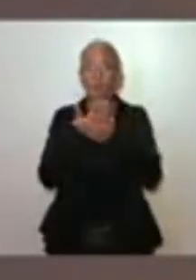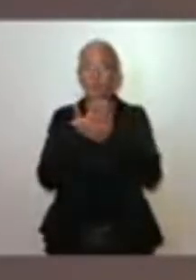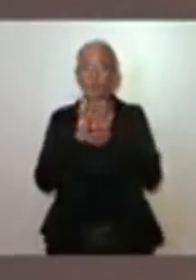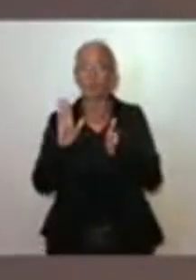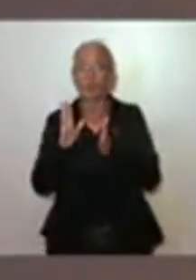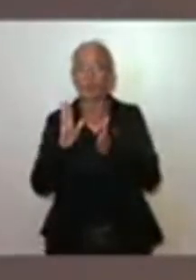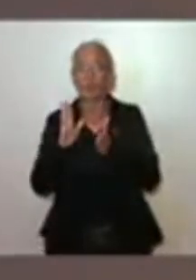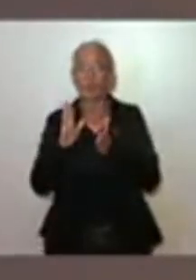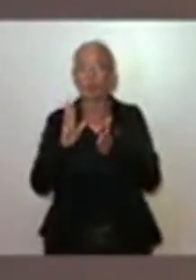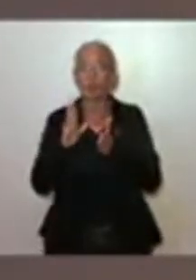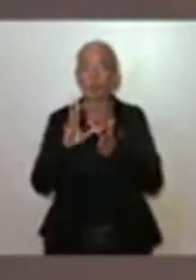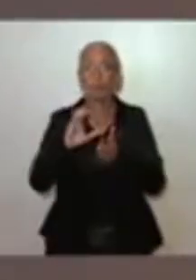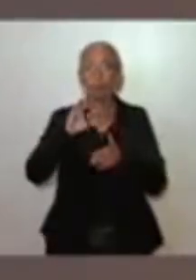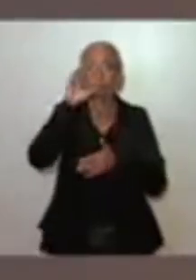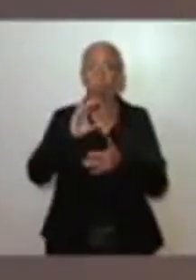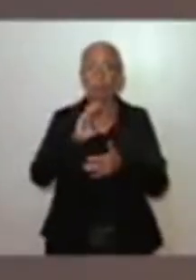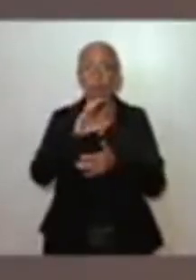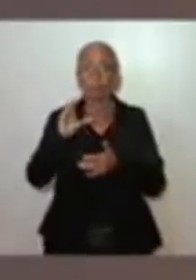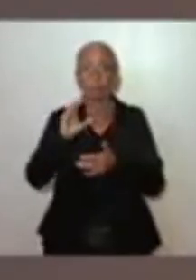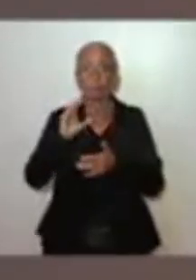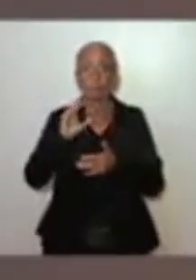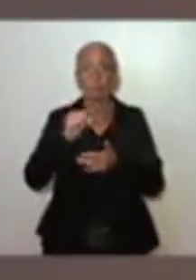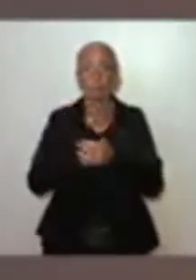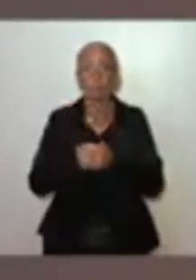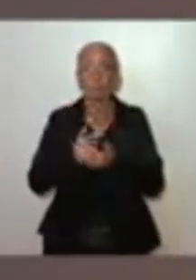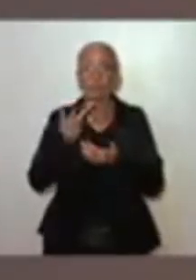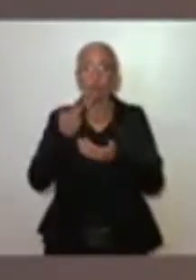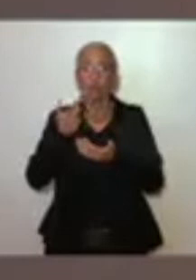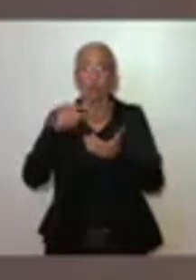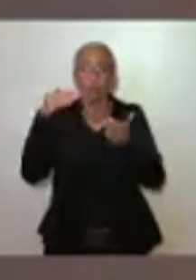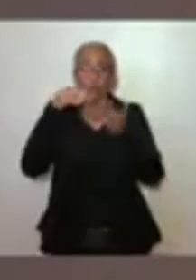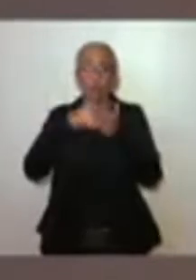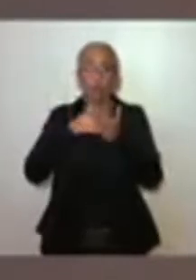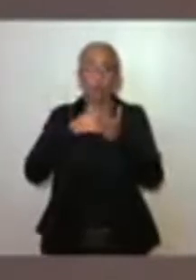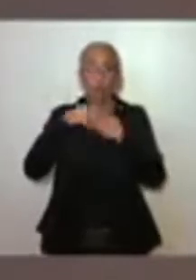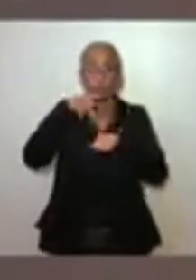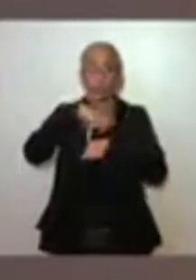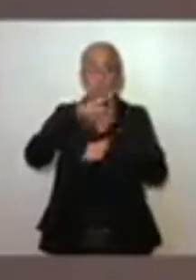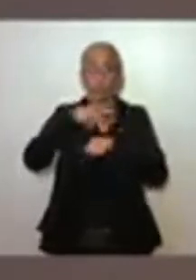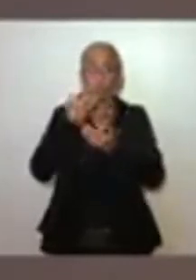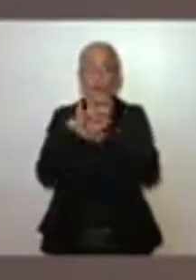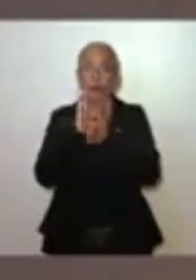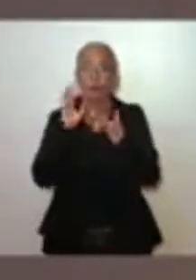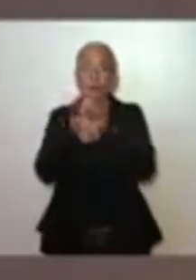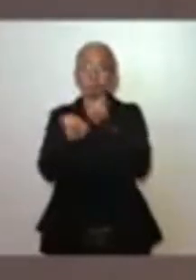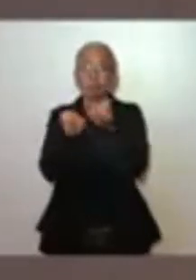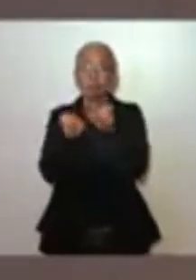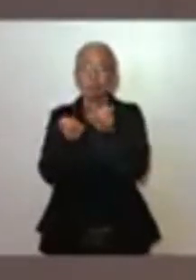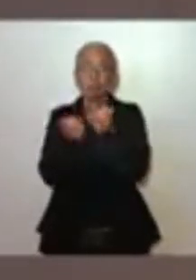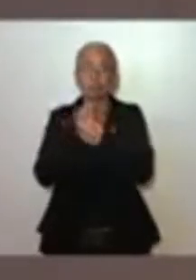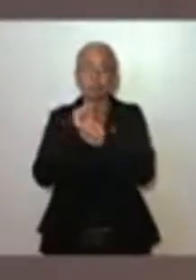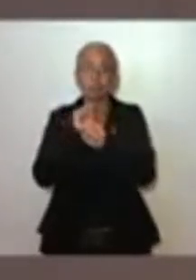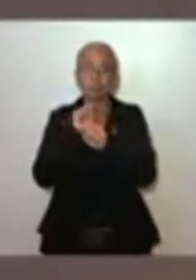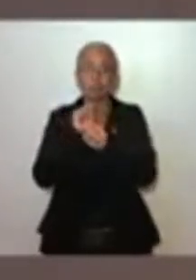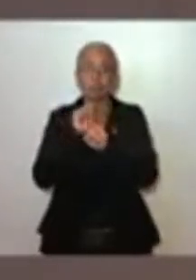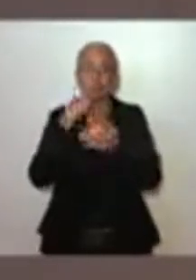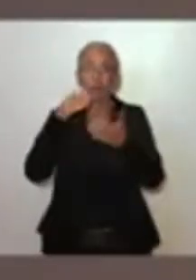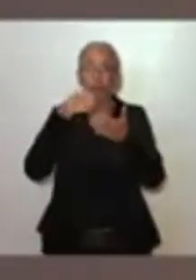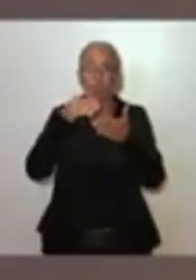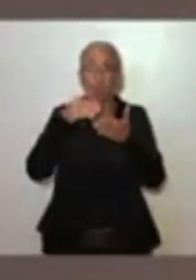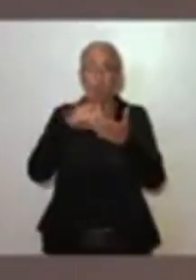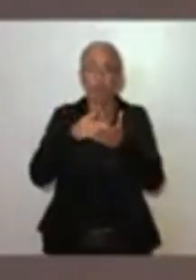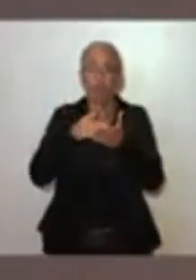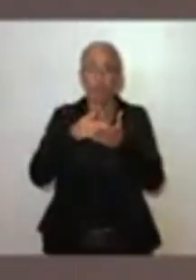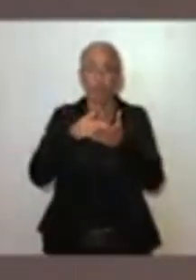inquisição do último país a acabar com o tráfico de escravos do último país a superar o